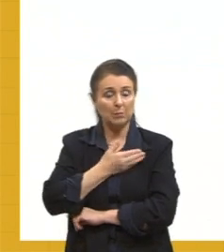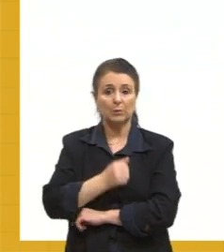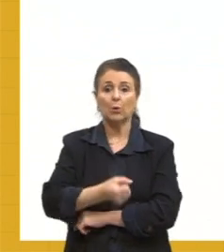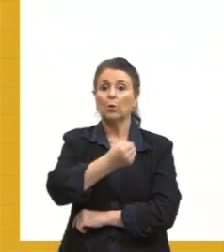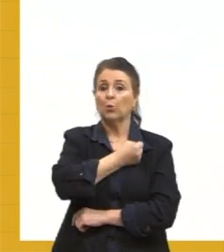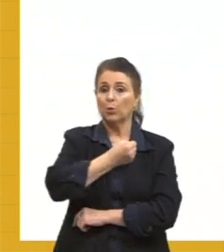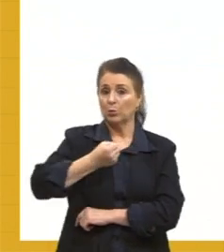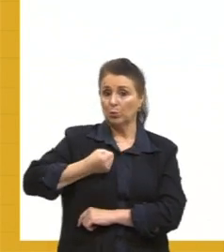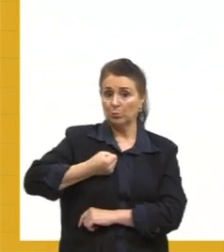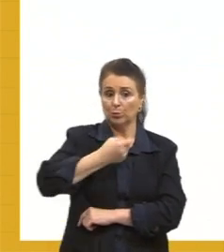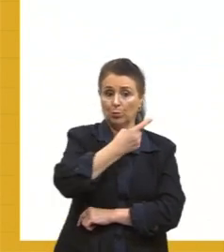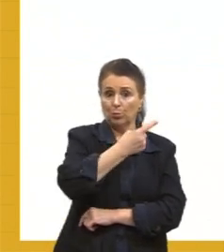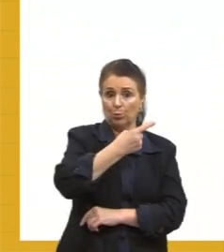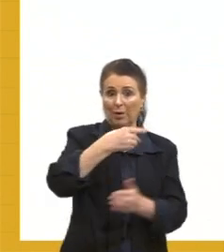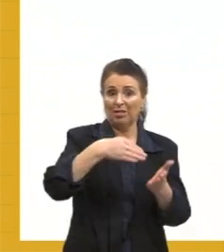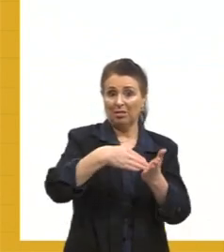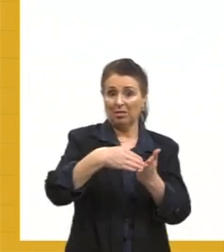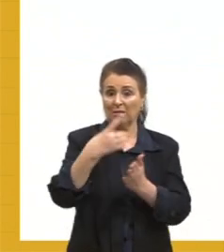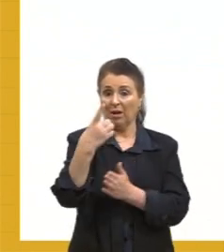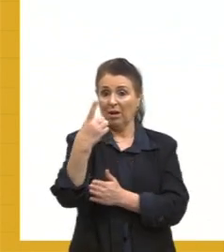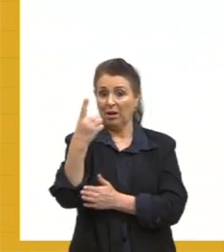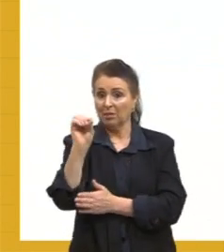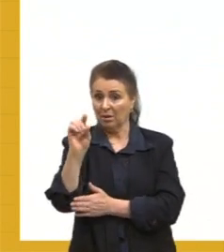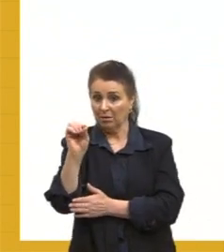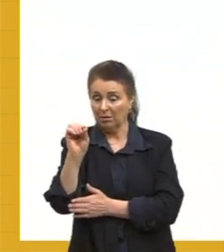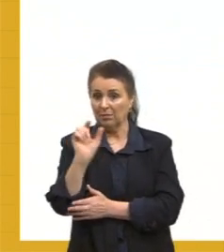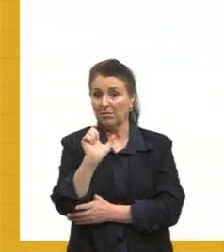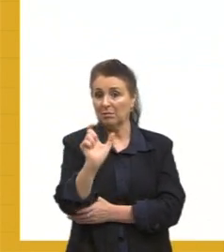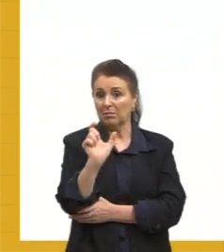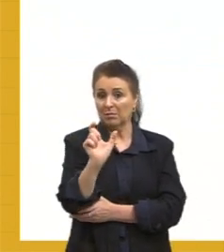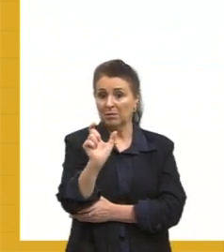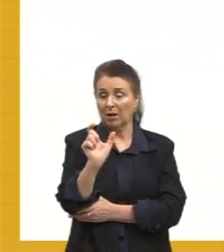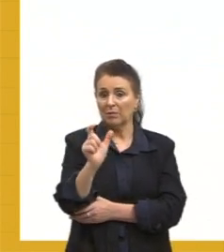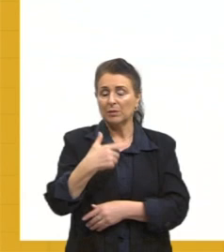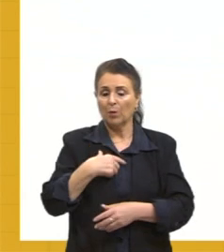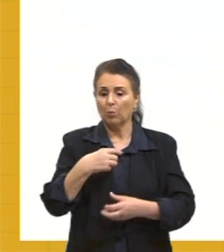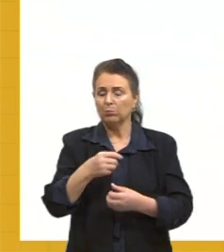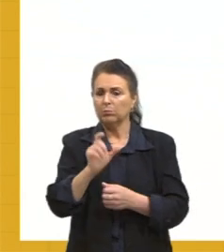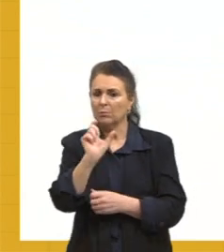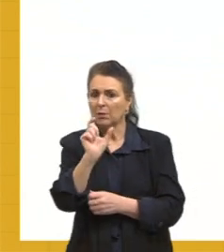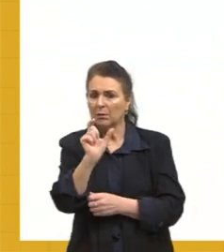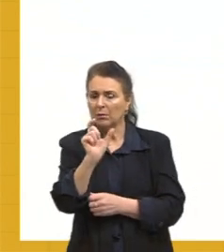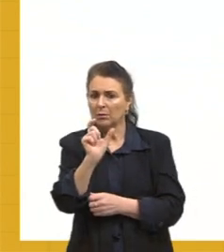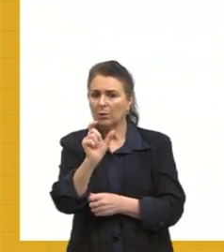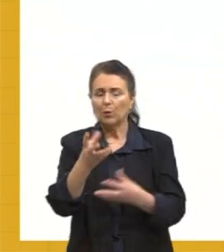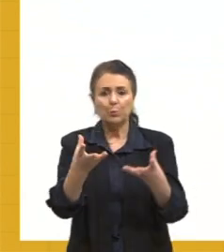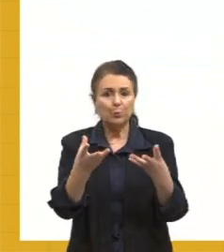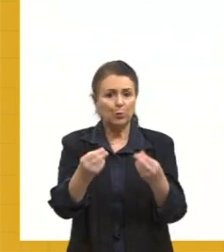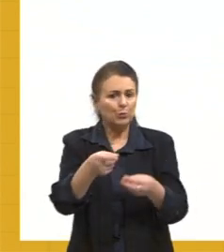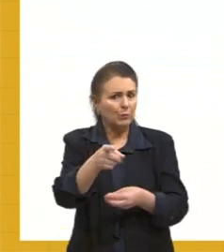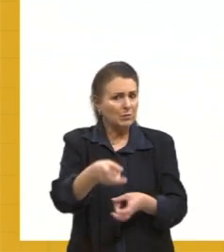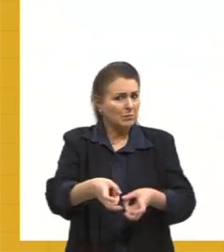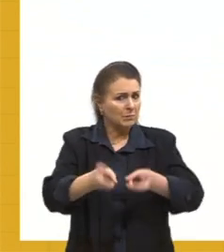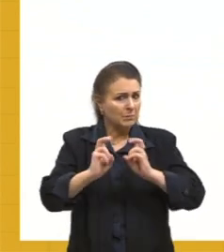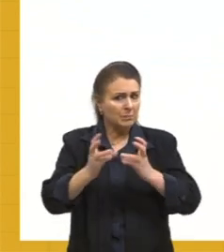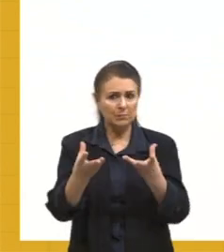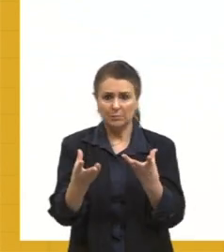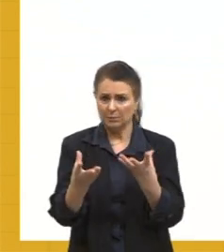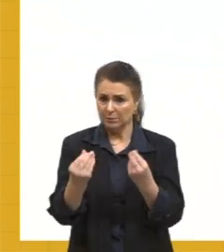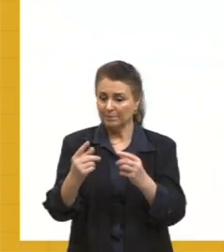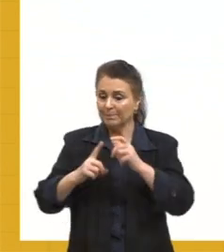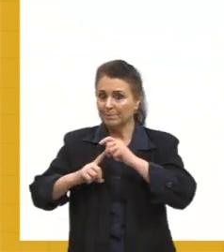números de uma delas isso tudo essas palavras aqui gente essas expressões vocês percebem muito principalmente